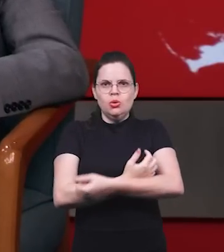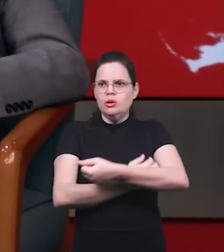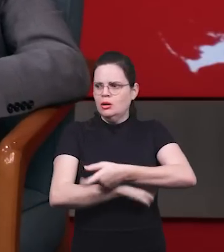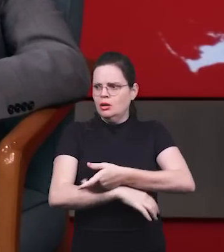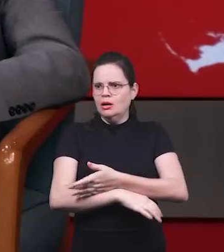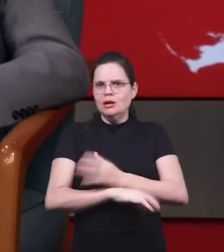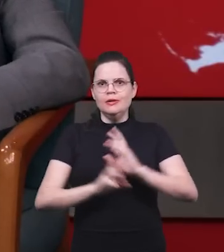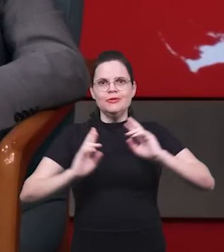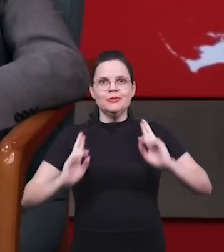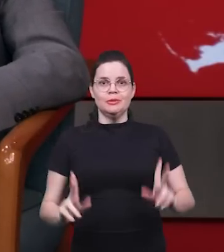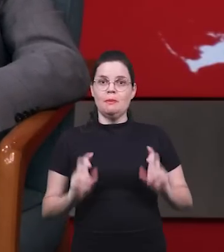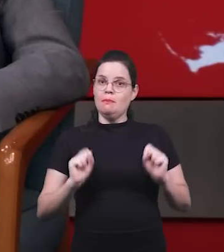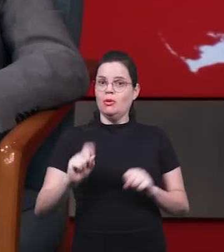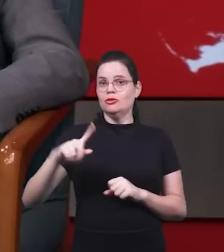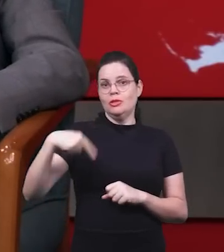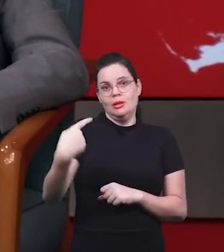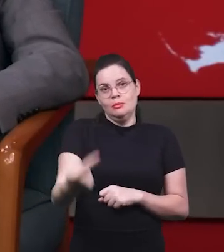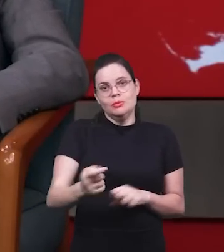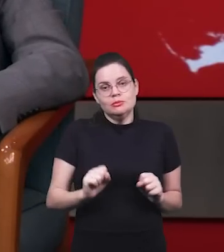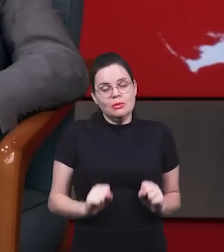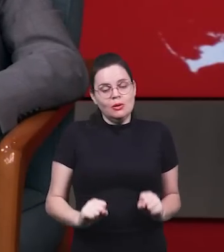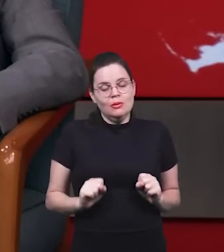O batismo com o Espírito Santo,